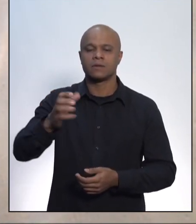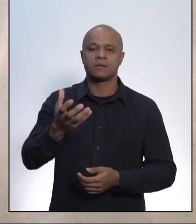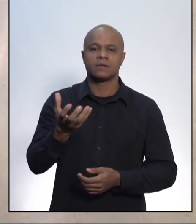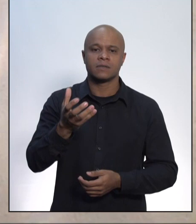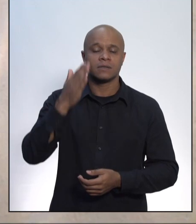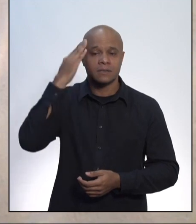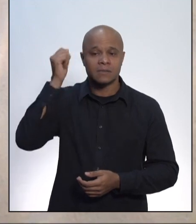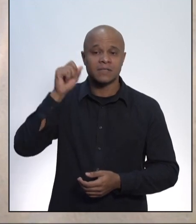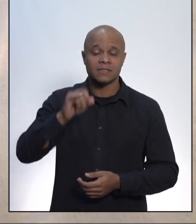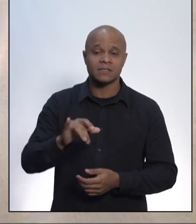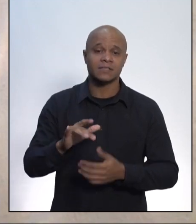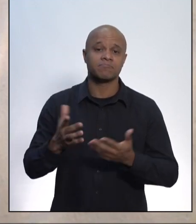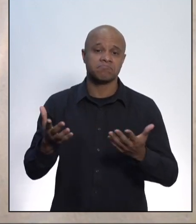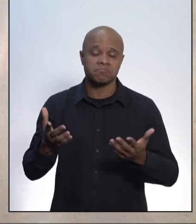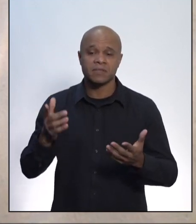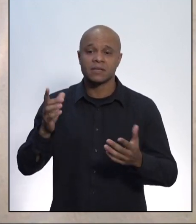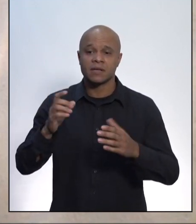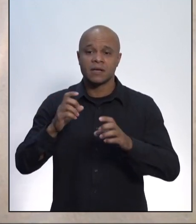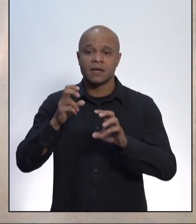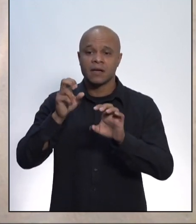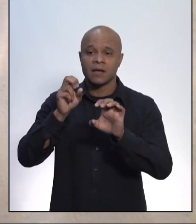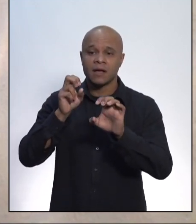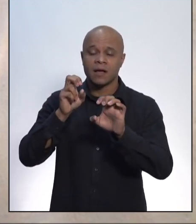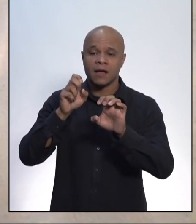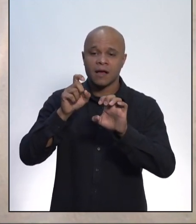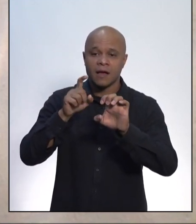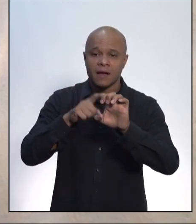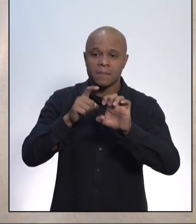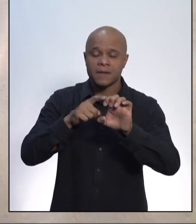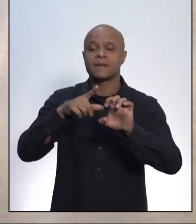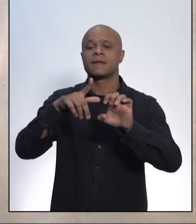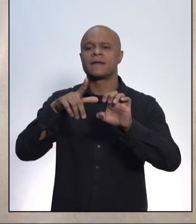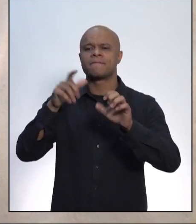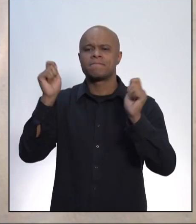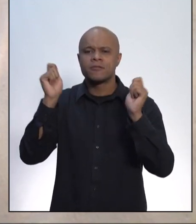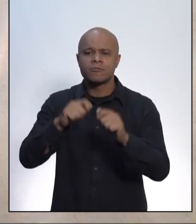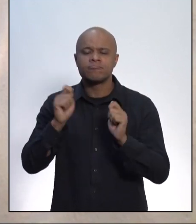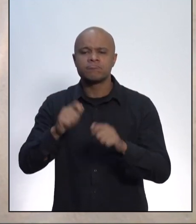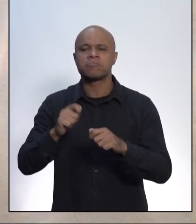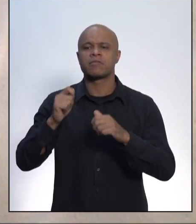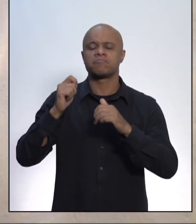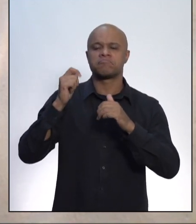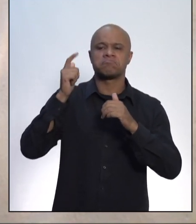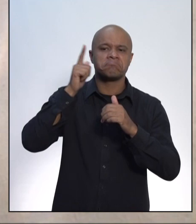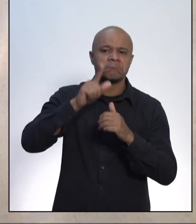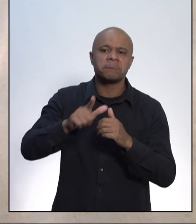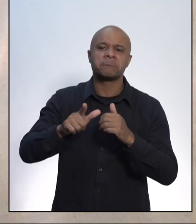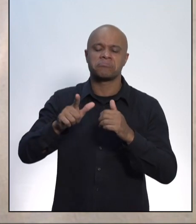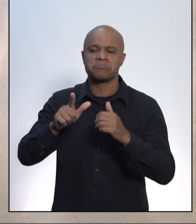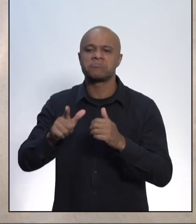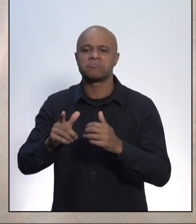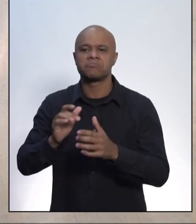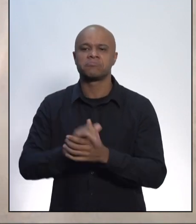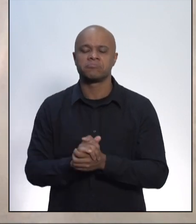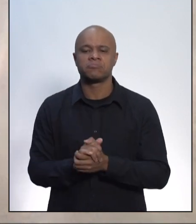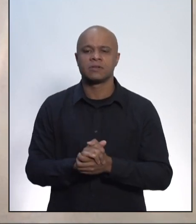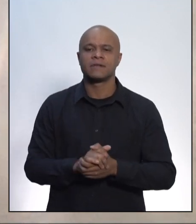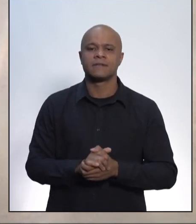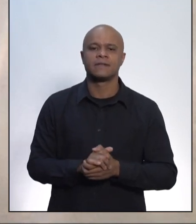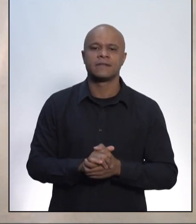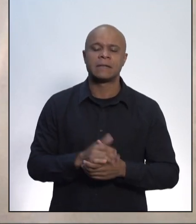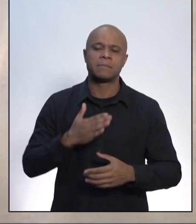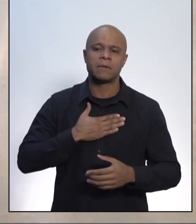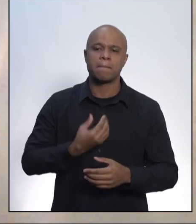digo, Wallace, para a minha vida, sim. Eu acho que eu não saberia fazer outra coisa se não fosse